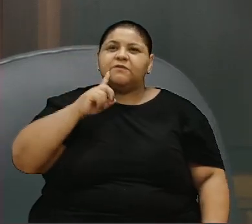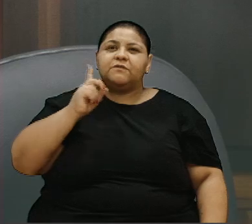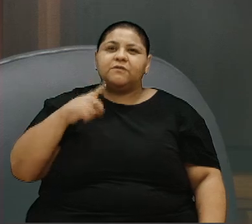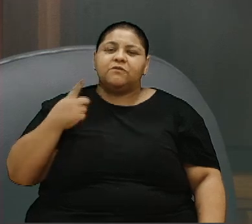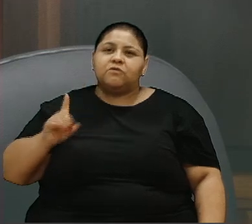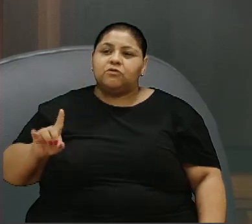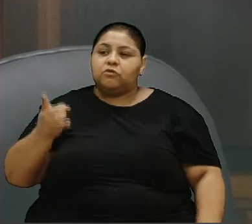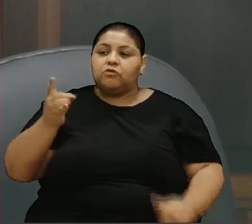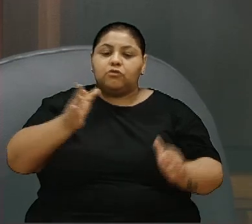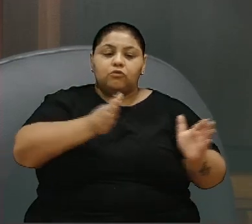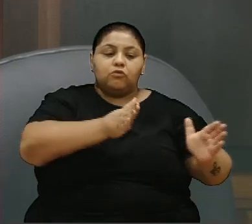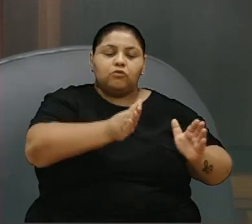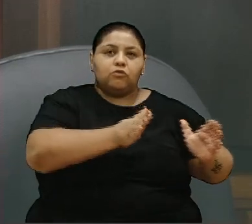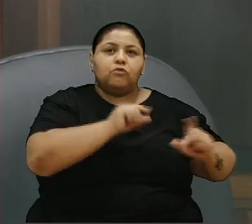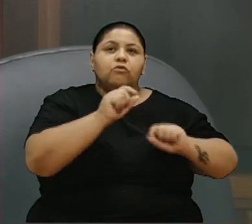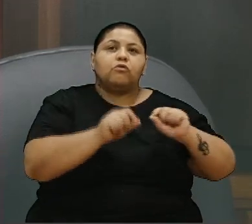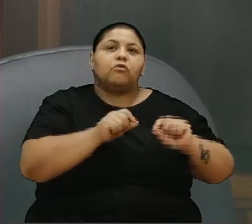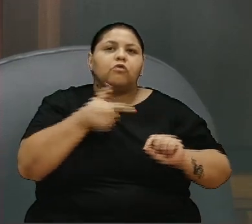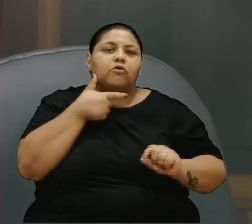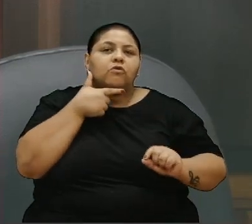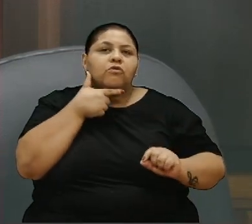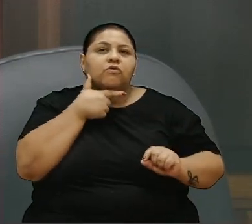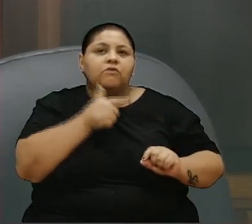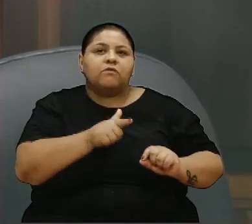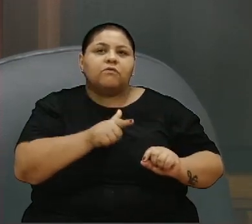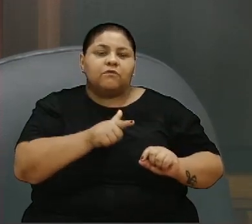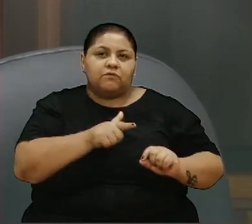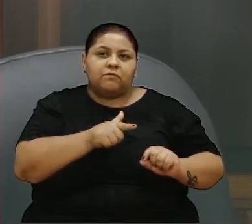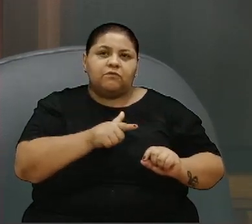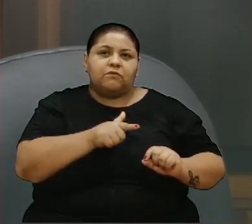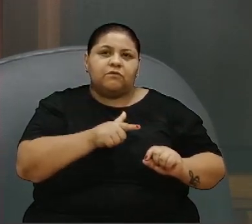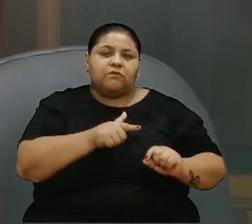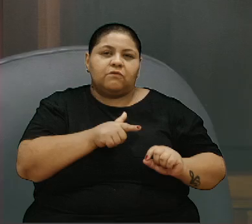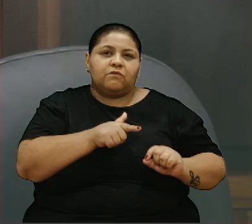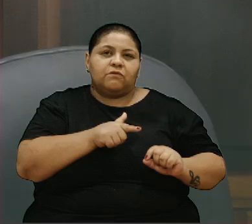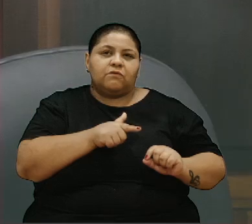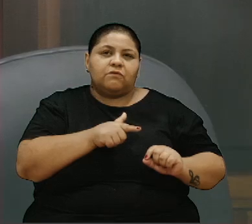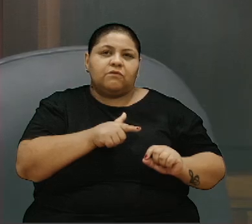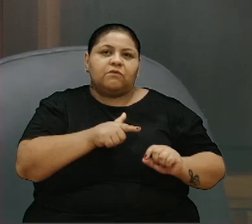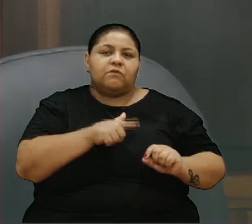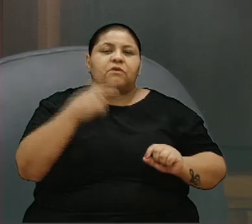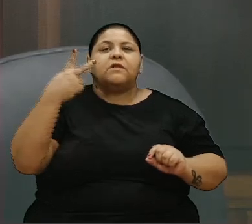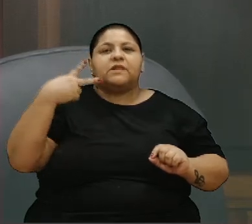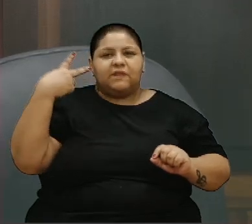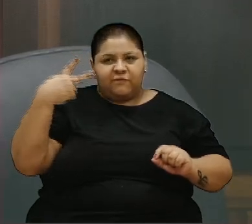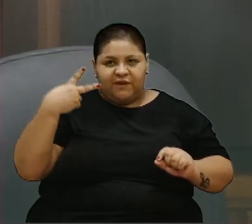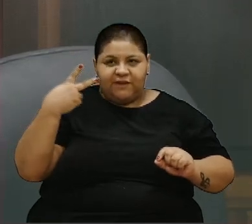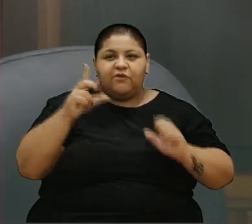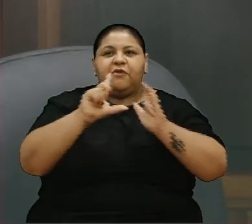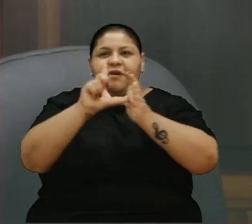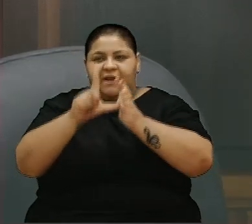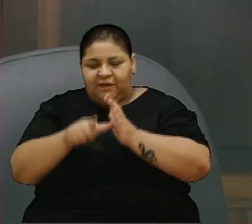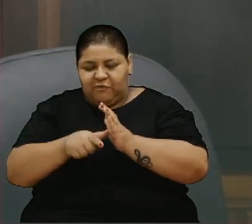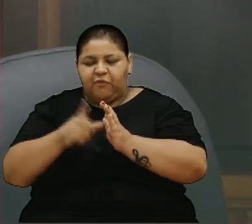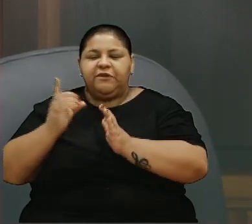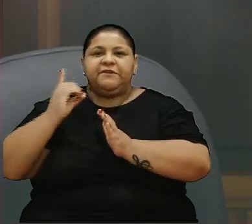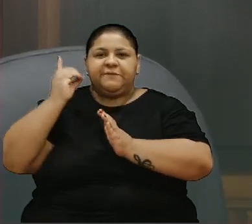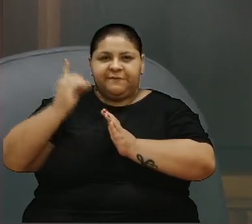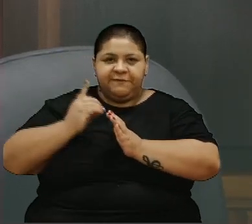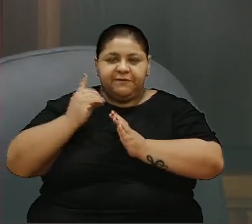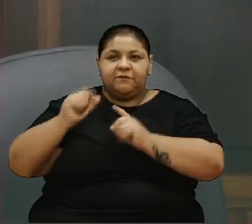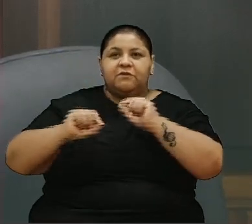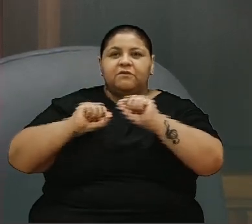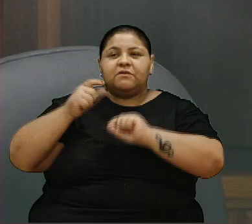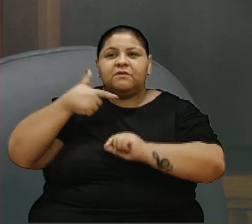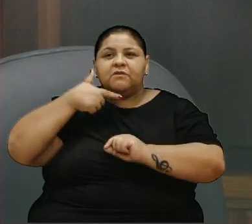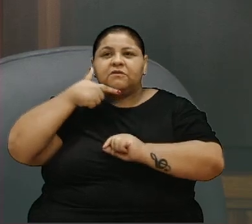último período, foi quem conseguiu aglutinar novamente, né, a vereadora, depois deputada federal agora, foi quem